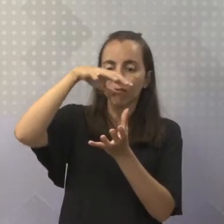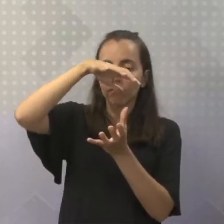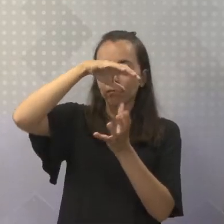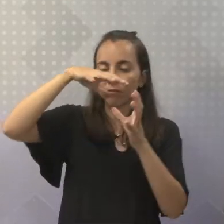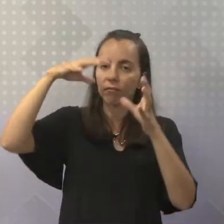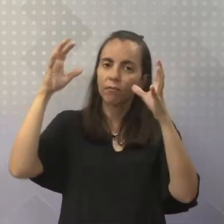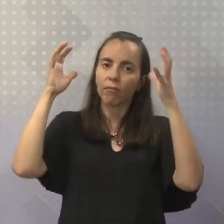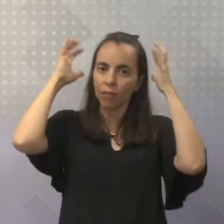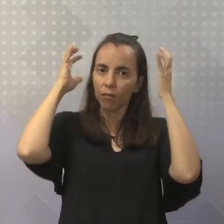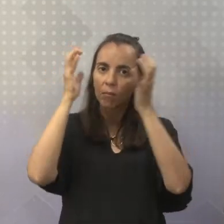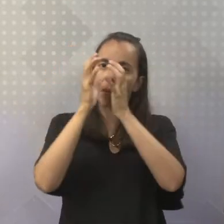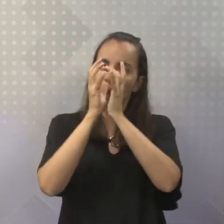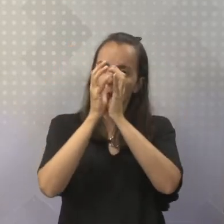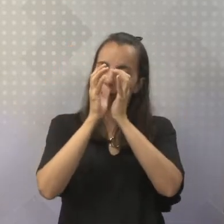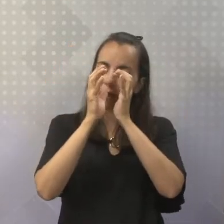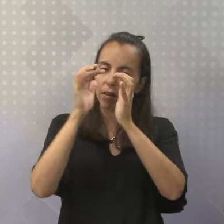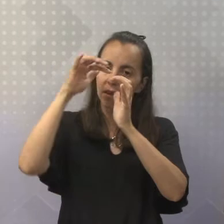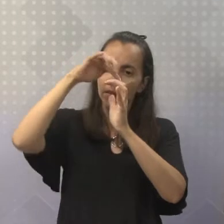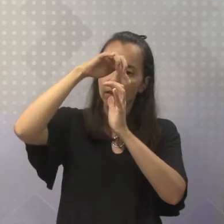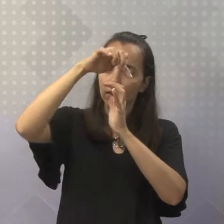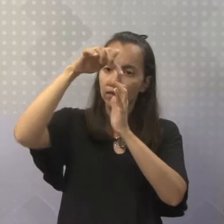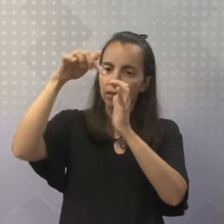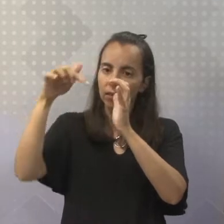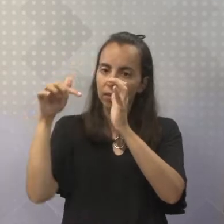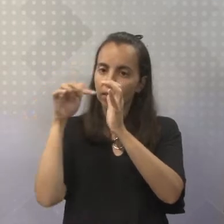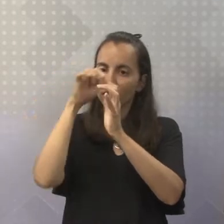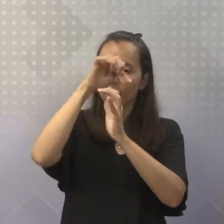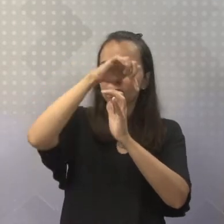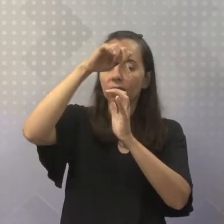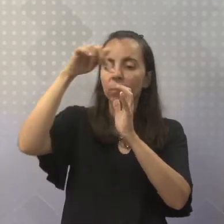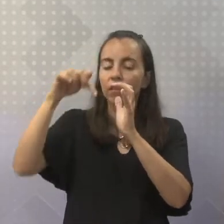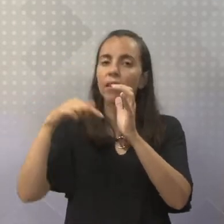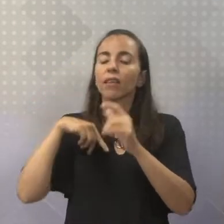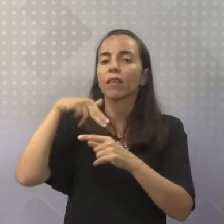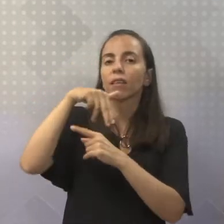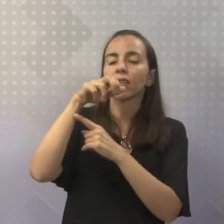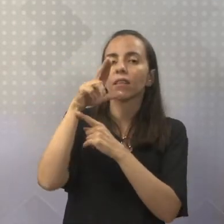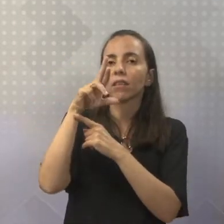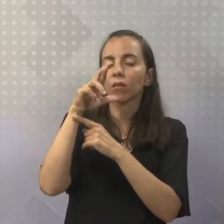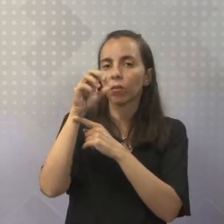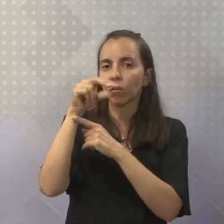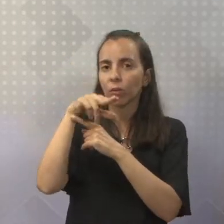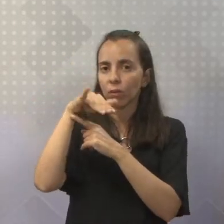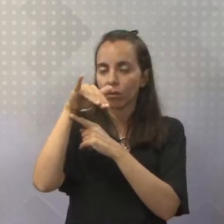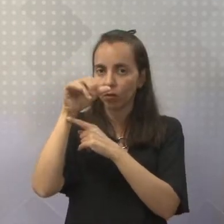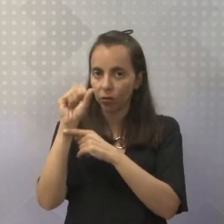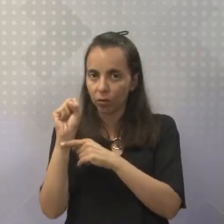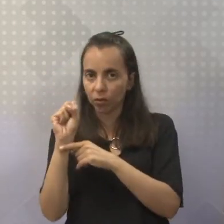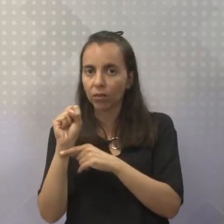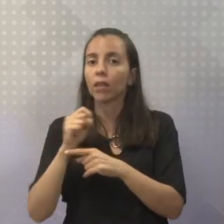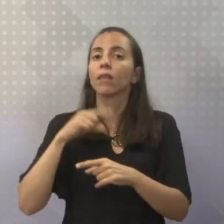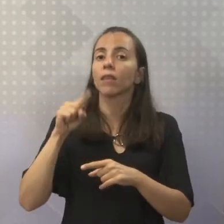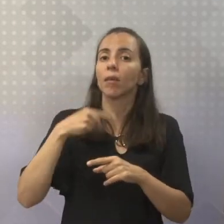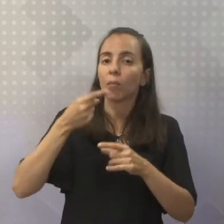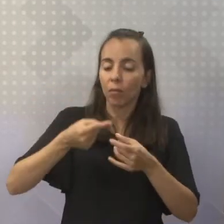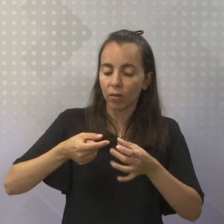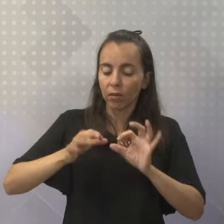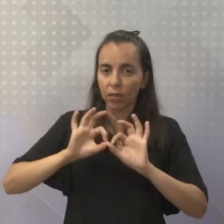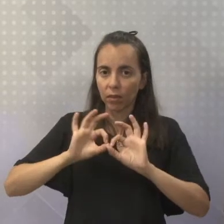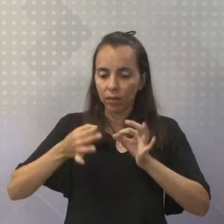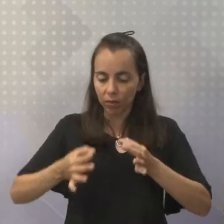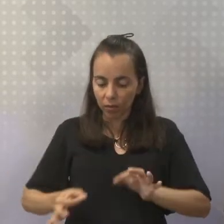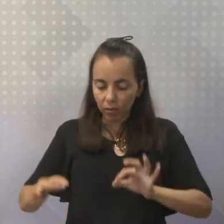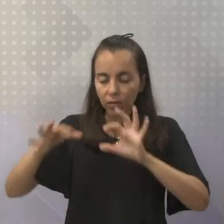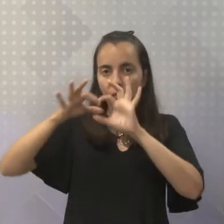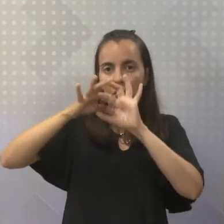sistema nervoso, que é o chamado neurônio que a gente vai estudar. Os tecidos, depois que as células se unem, formam os